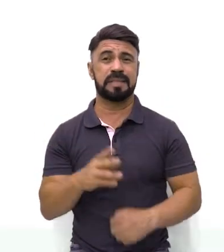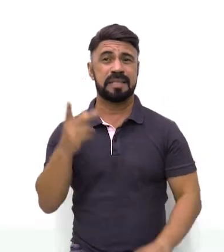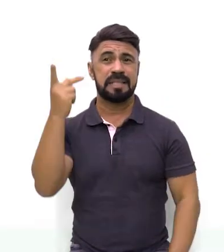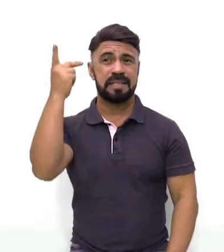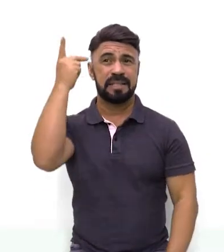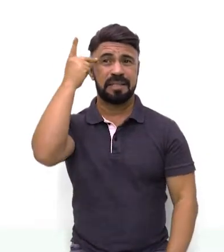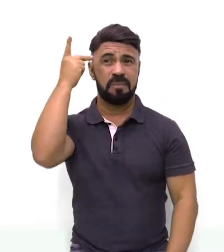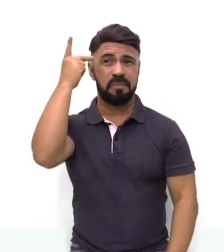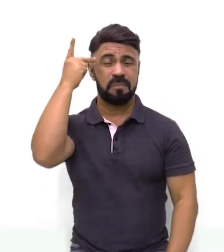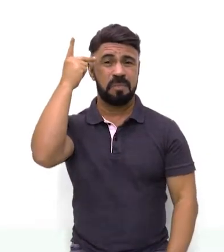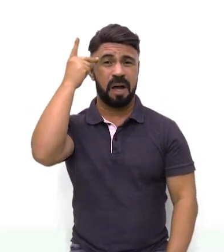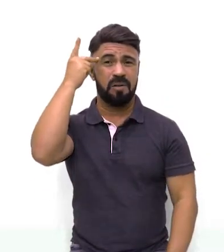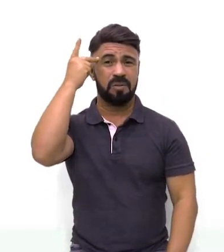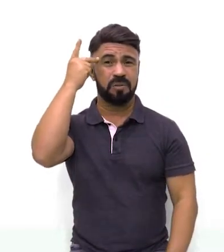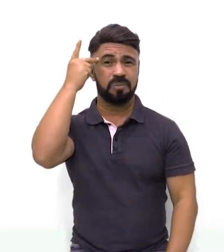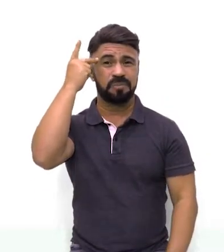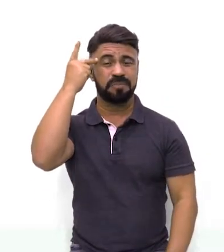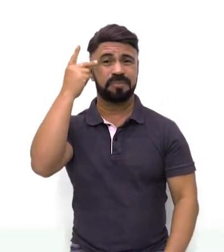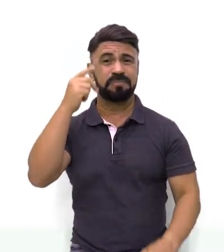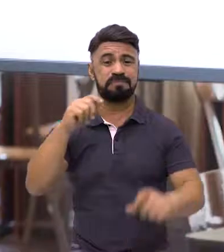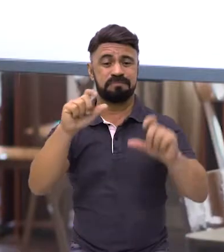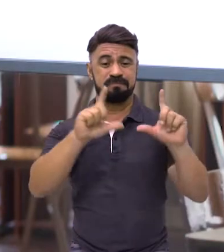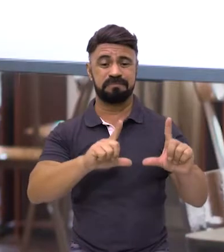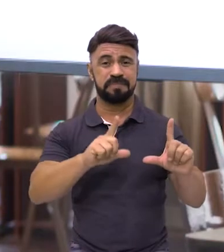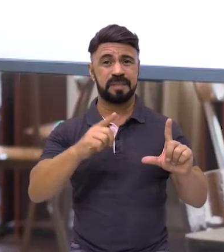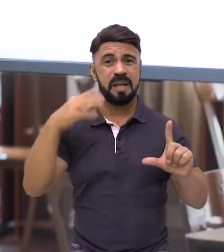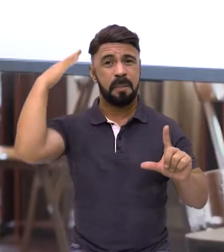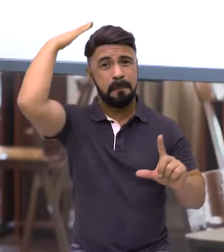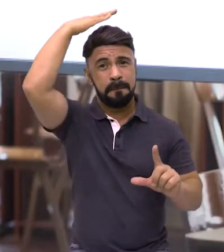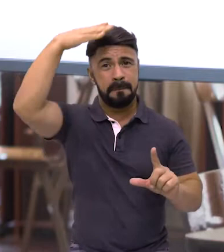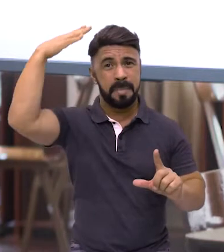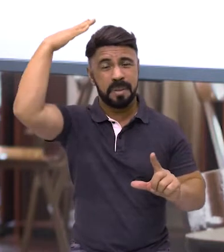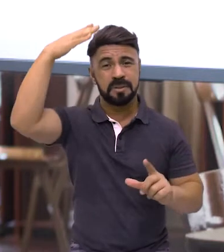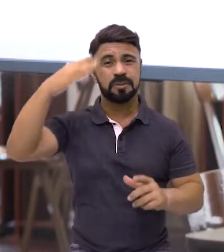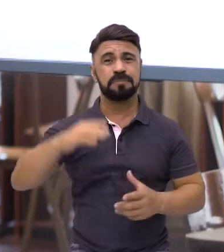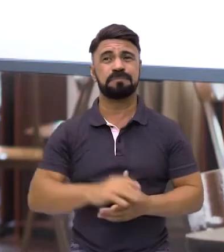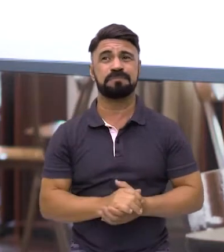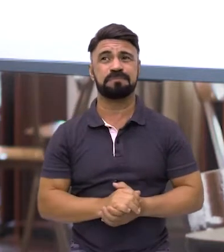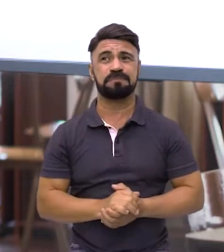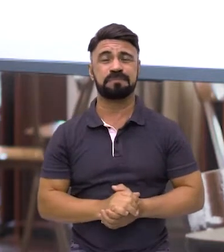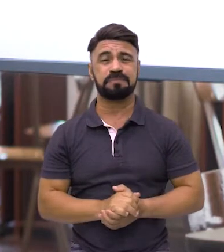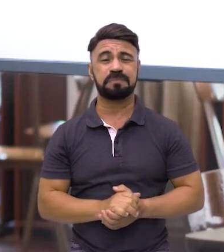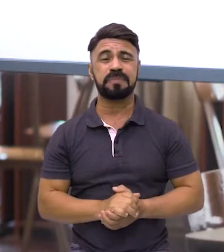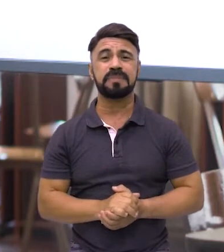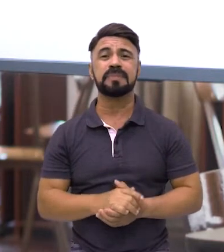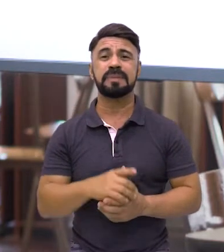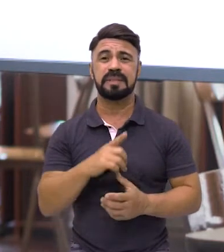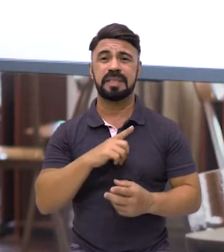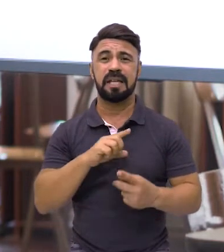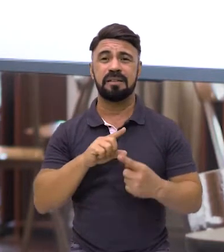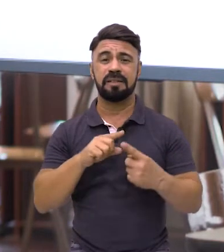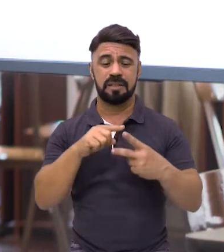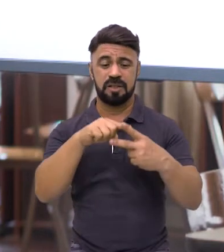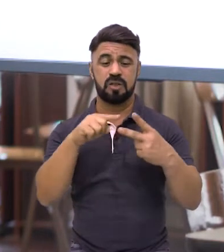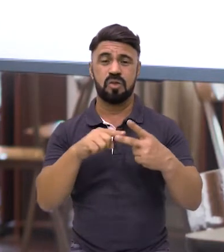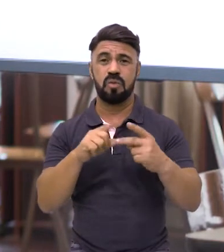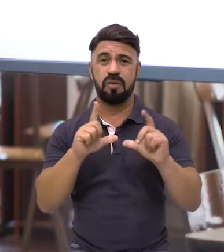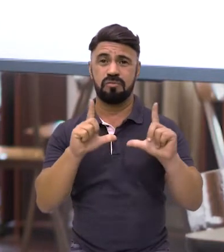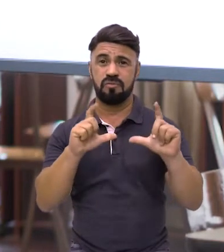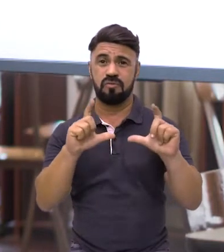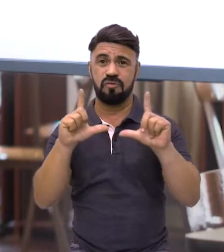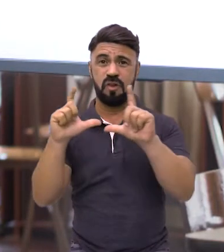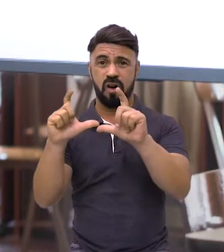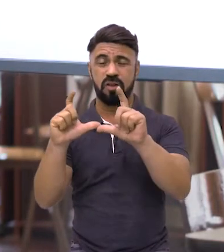São Paulo e a cidade do México, certo? Então, nós temos essas imagens